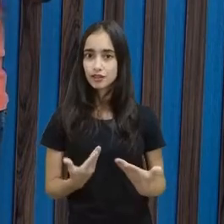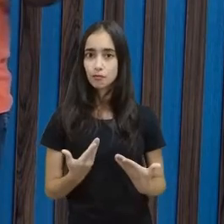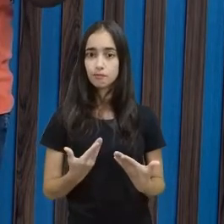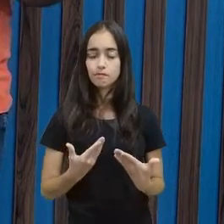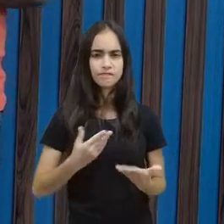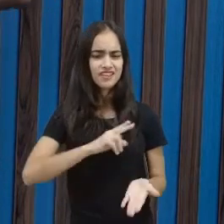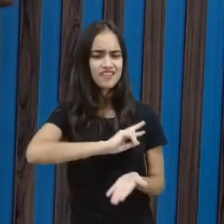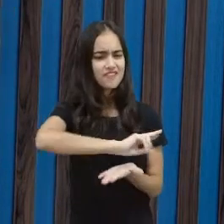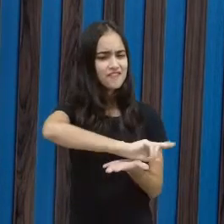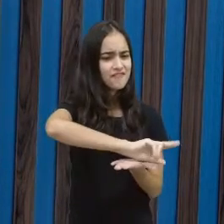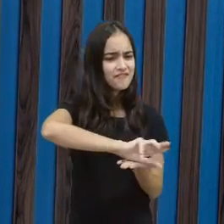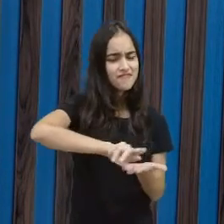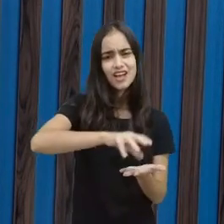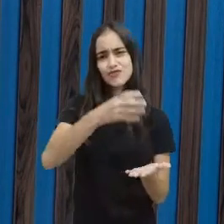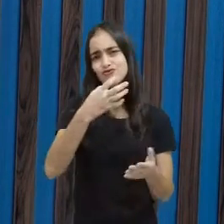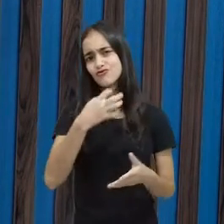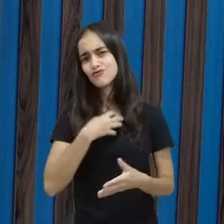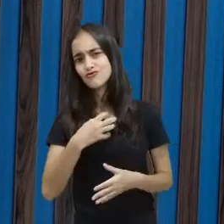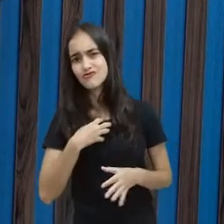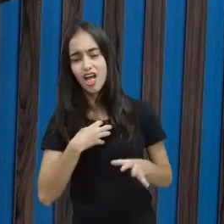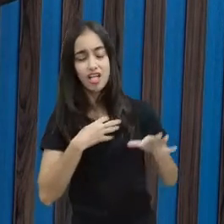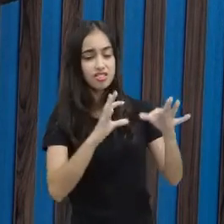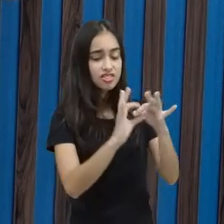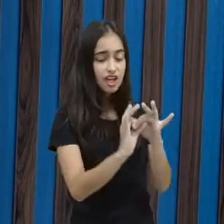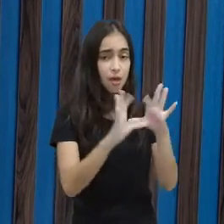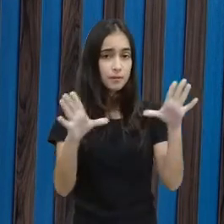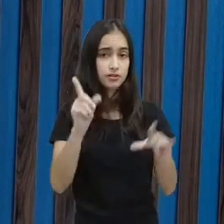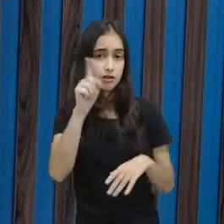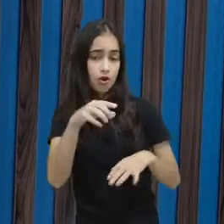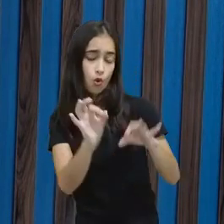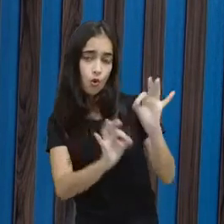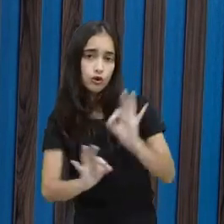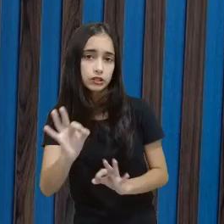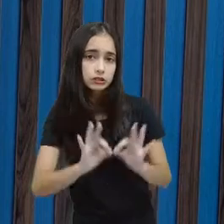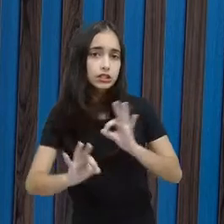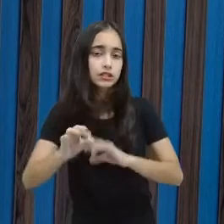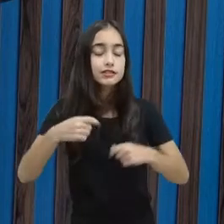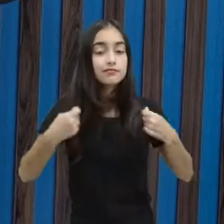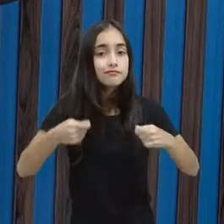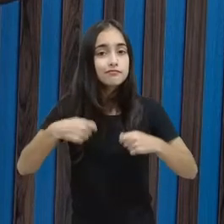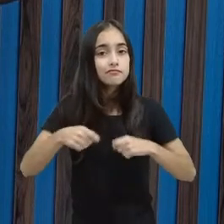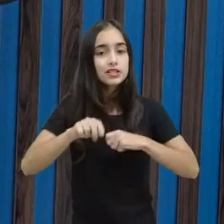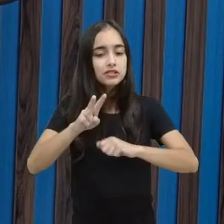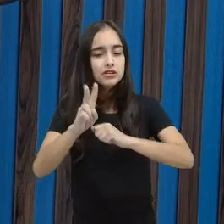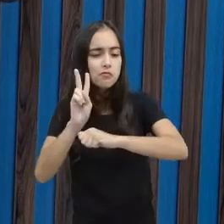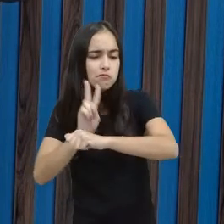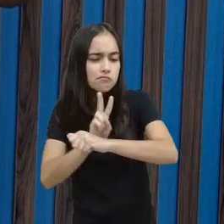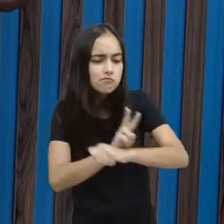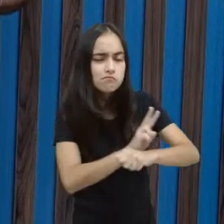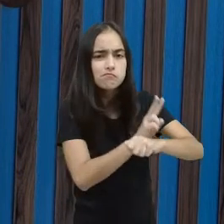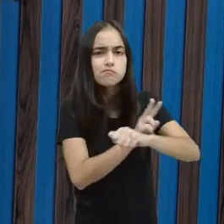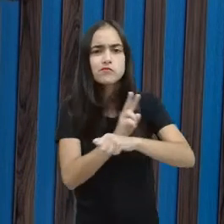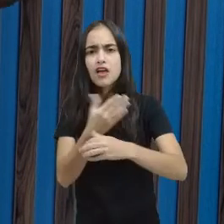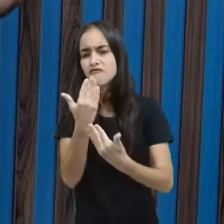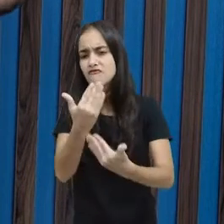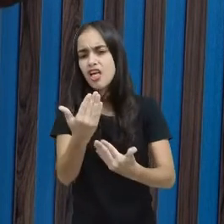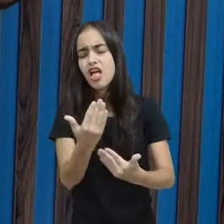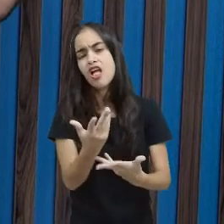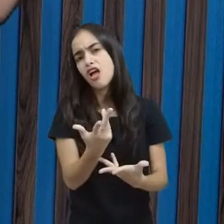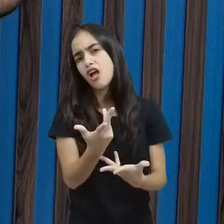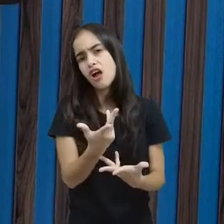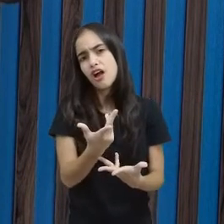frentes de libertação elas são organizadas e, tendo que defender várias frentes ali, os alemães eles vão